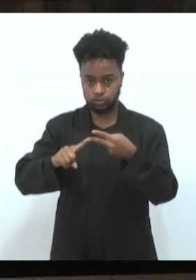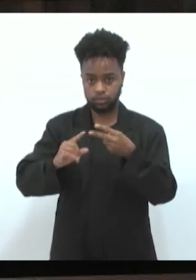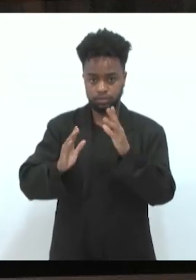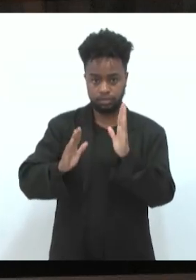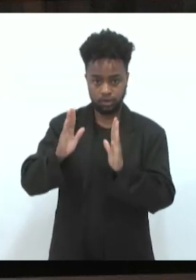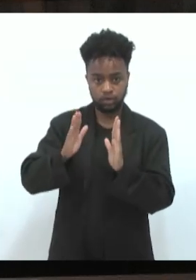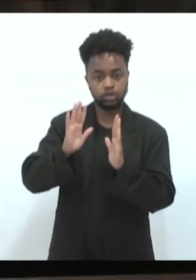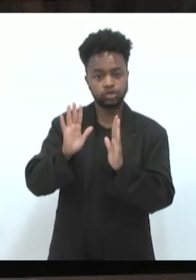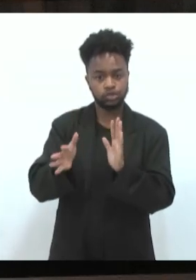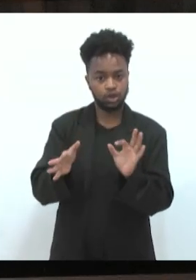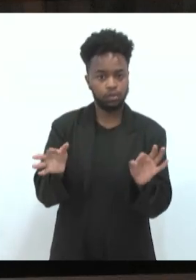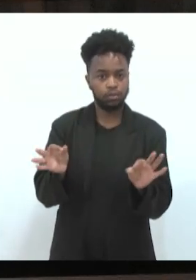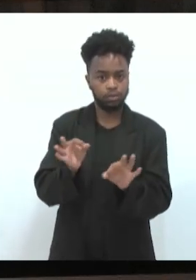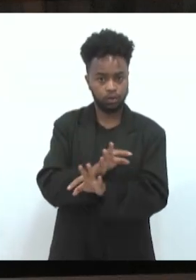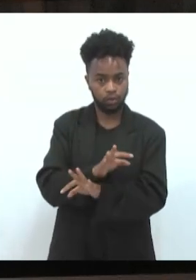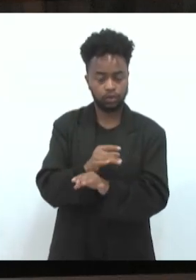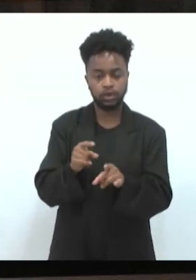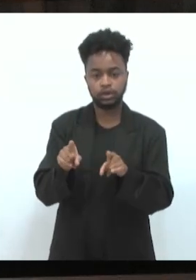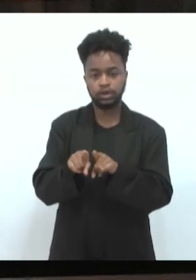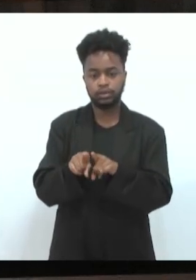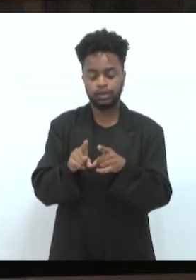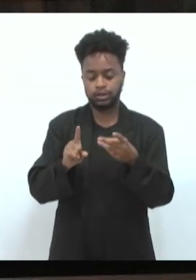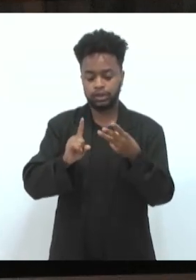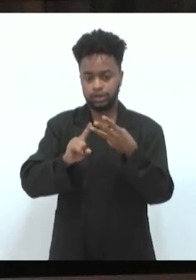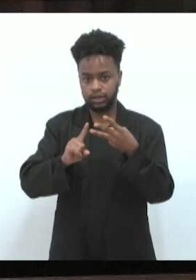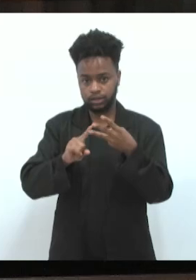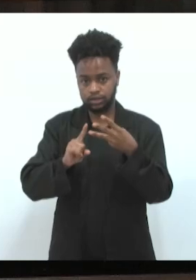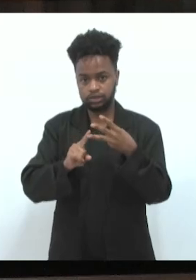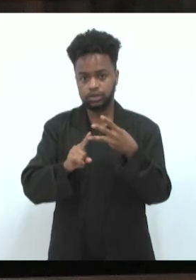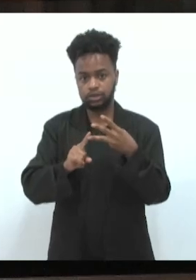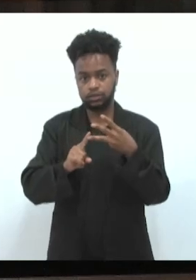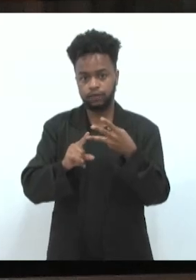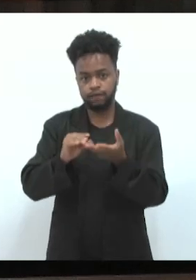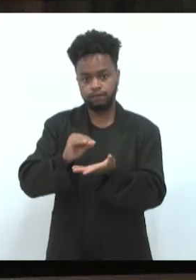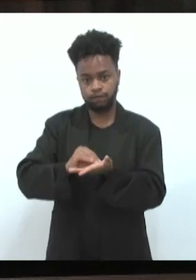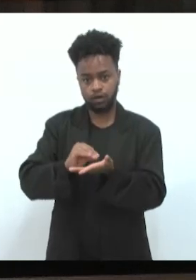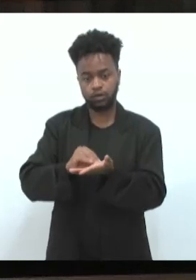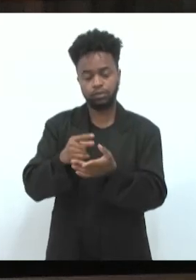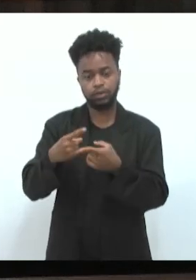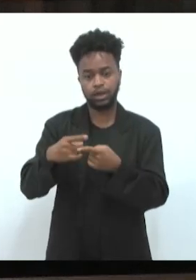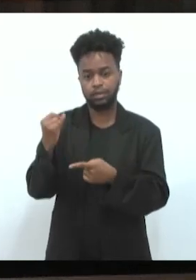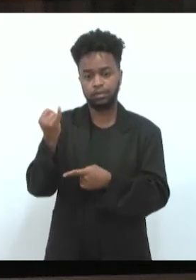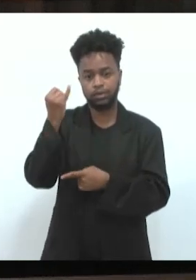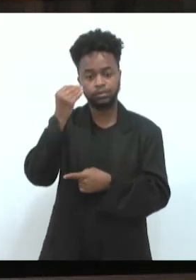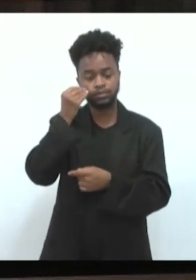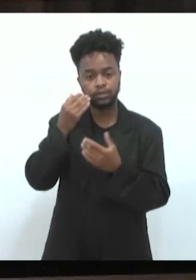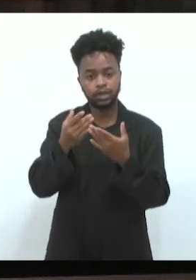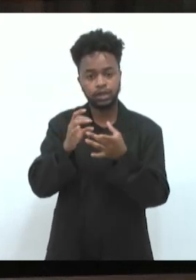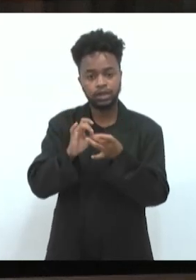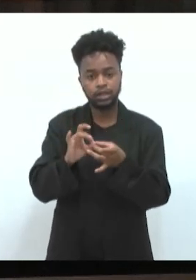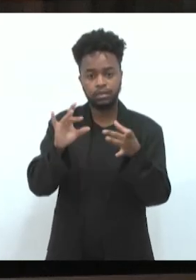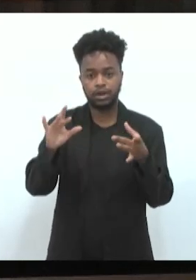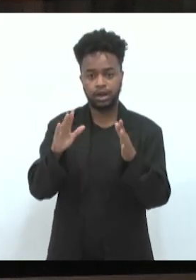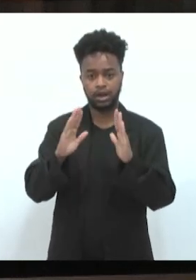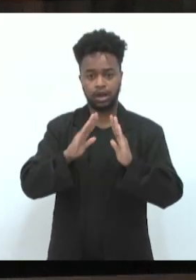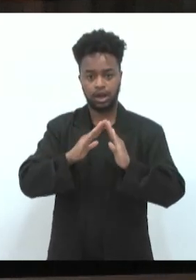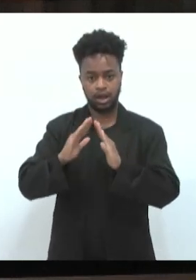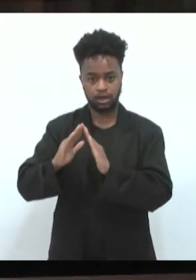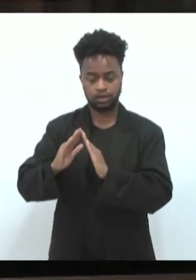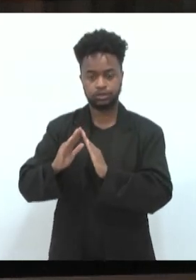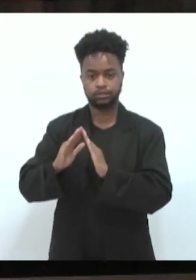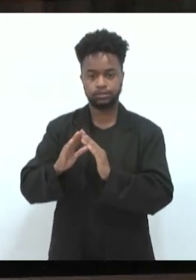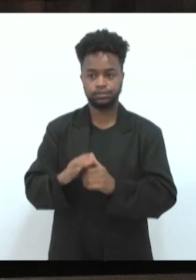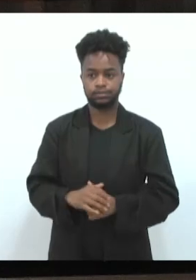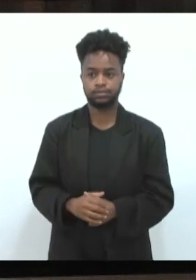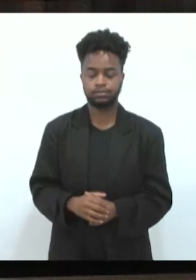já foram concluídas, e esta terceira fase, que é fundamental para a liberação das casas, não é, que lá